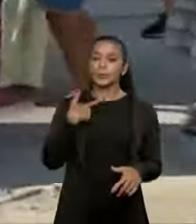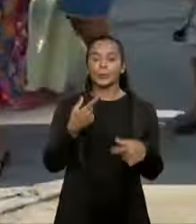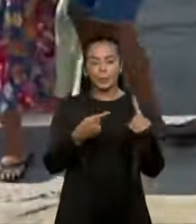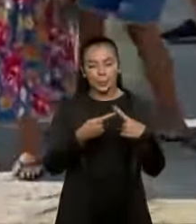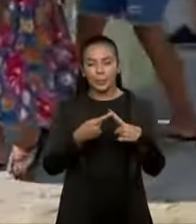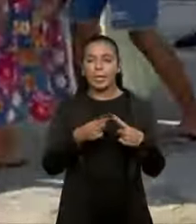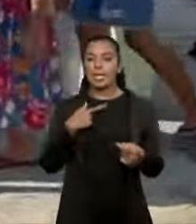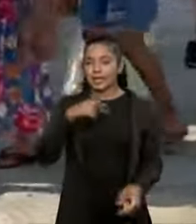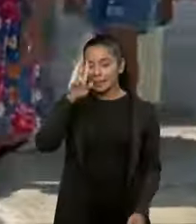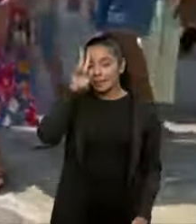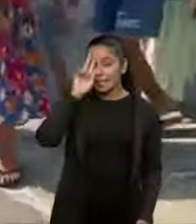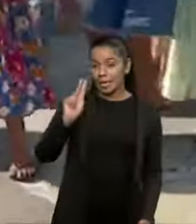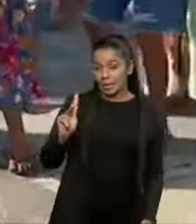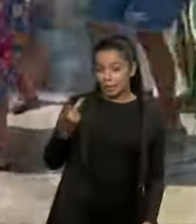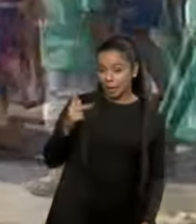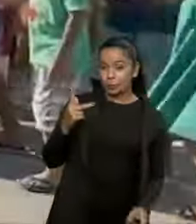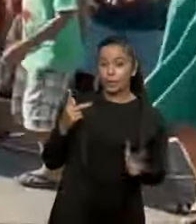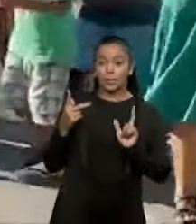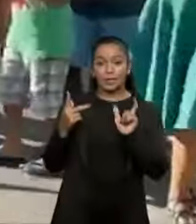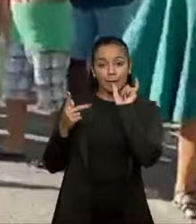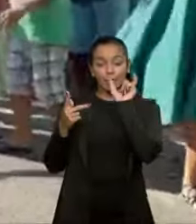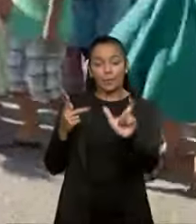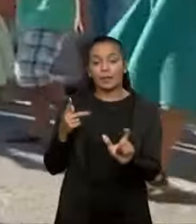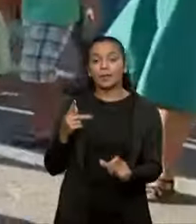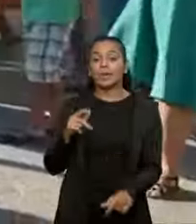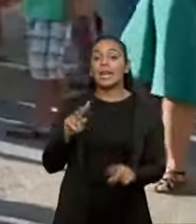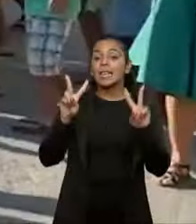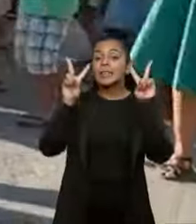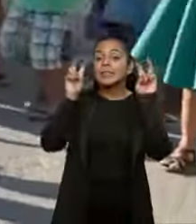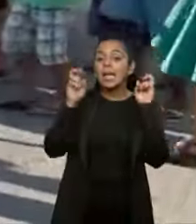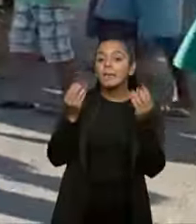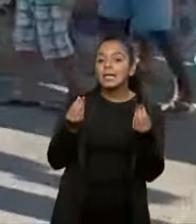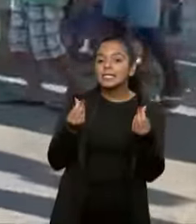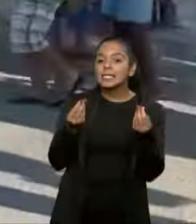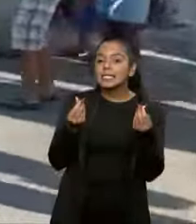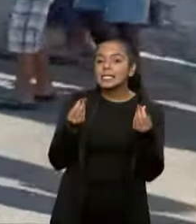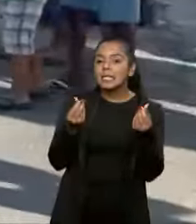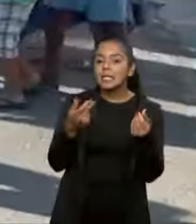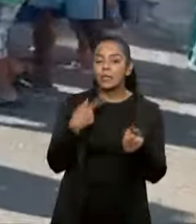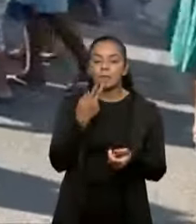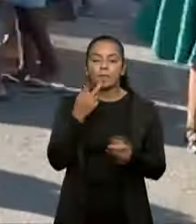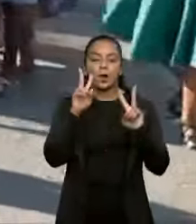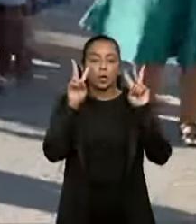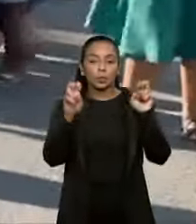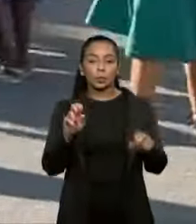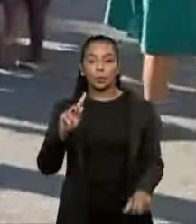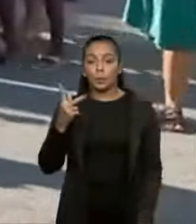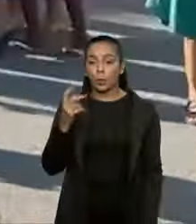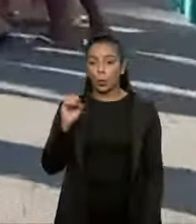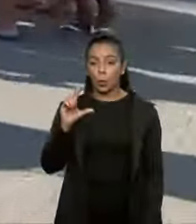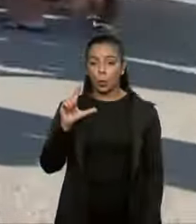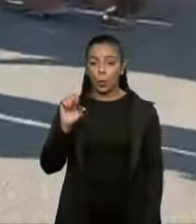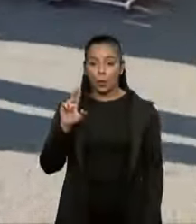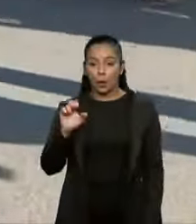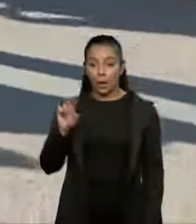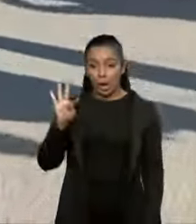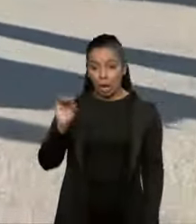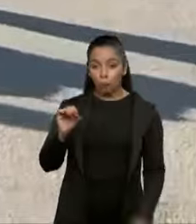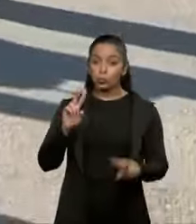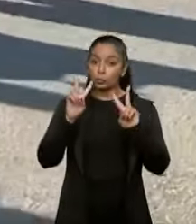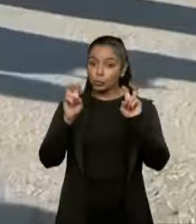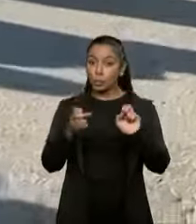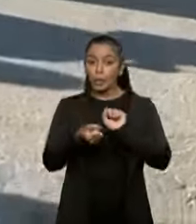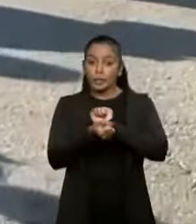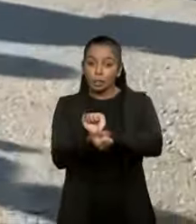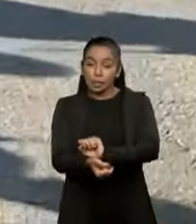aí na história a gente tem um termo, né, que a gente fala de temas sensíveis. Quando a gente está falando, inclusive, do Holocausto, quando a gente está falando da escravidão, são